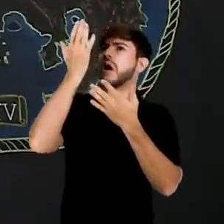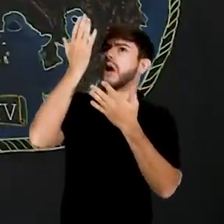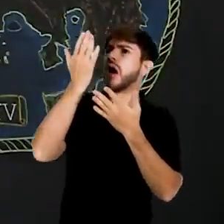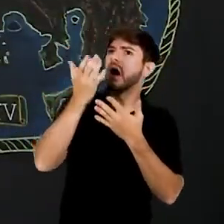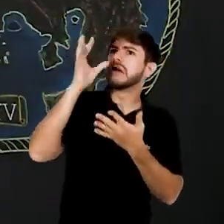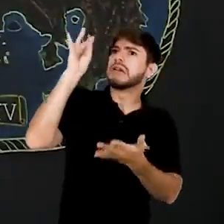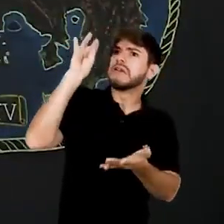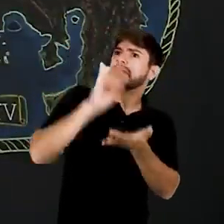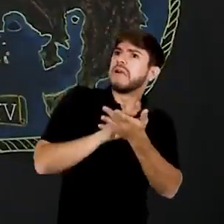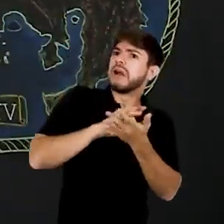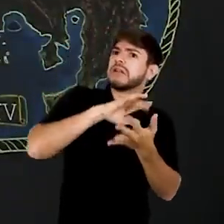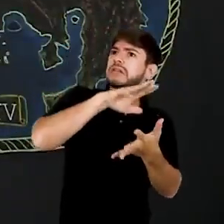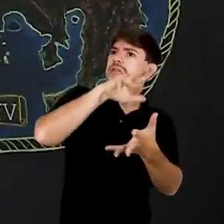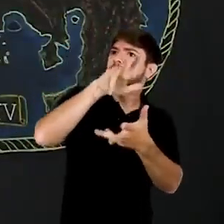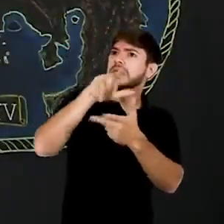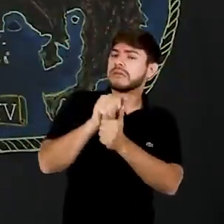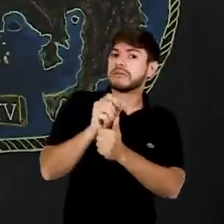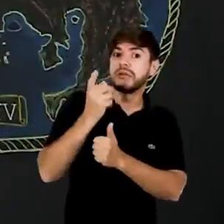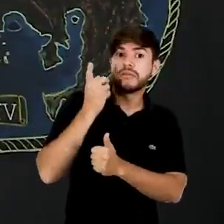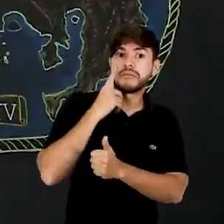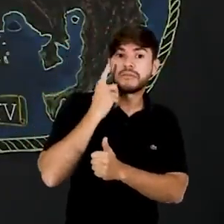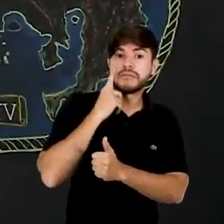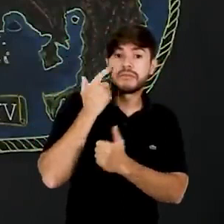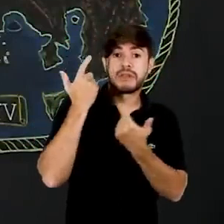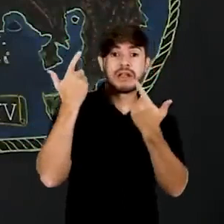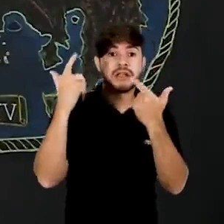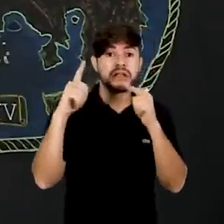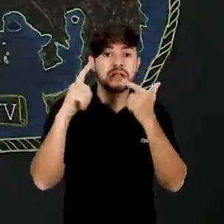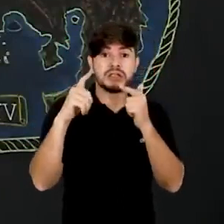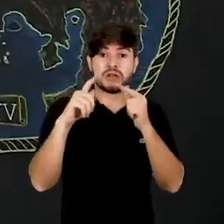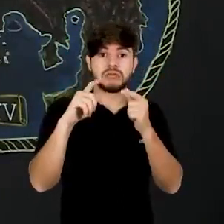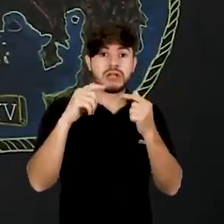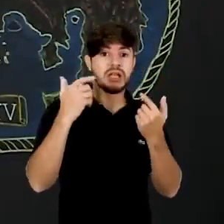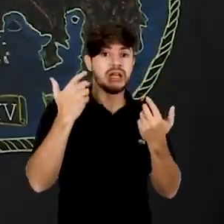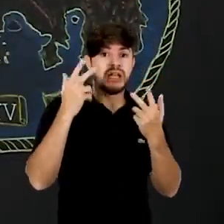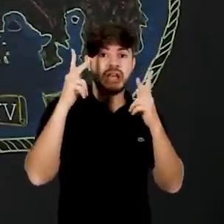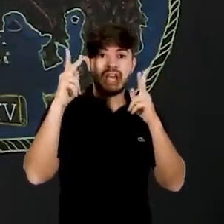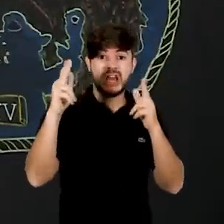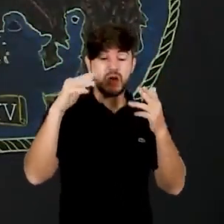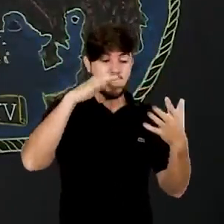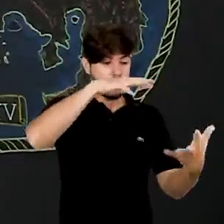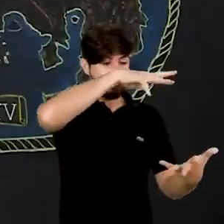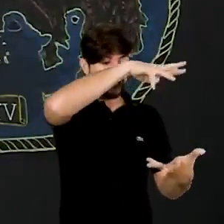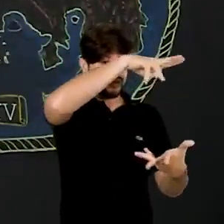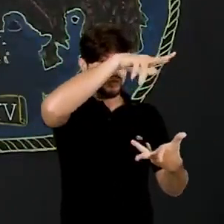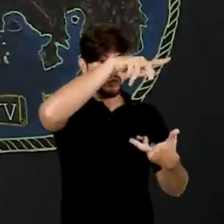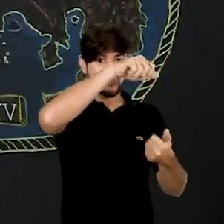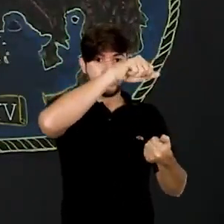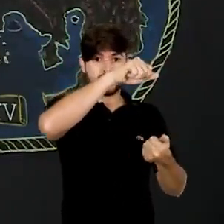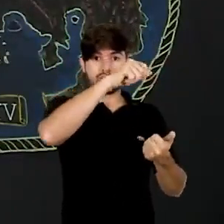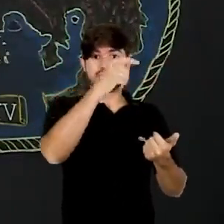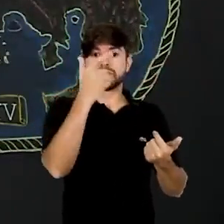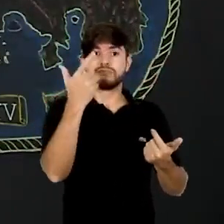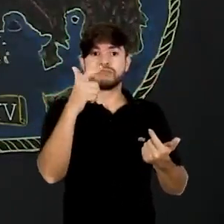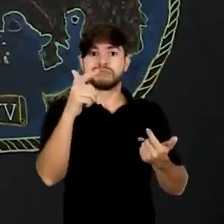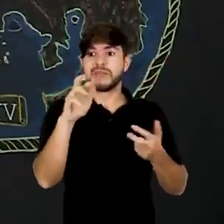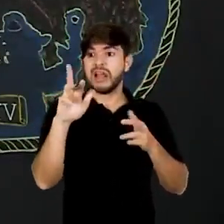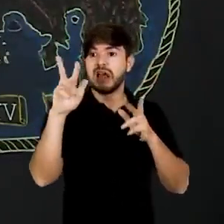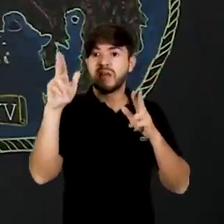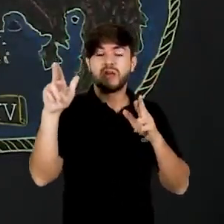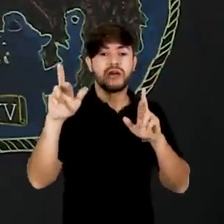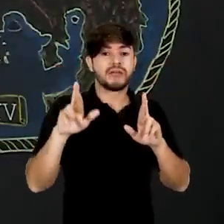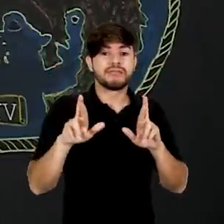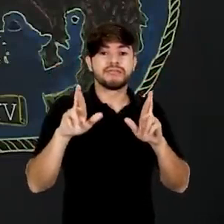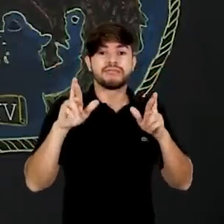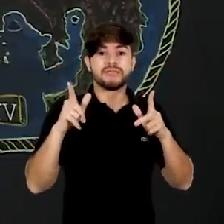mundo mesmo. Repara, não tem a mesma escala, se você fosse pegar um mapa de hoje em dia, aquela escala cartográfica, aquele jeito de